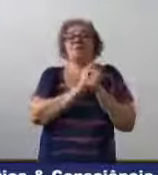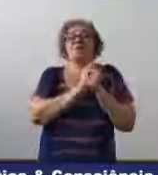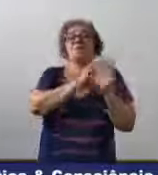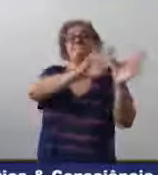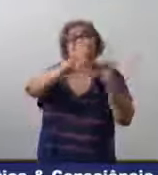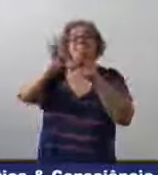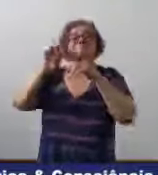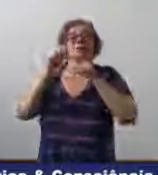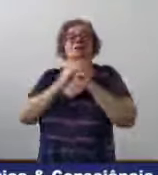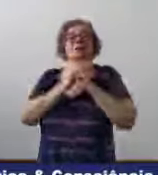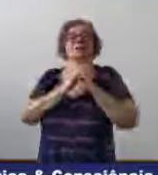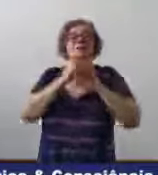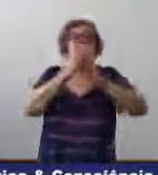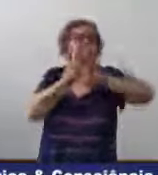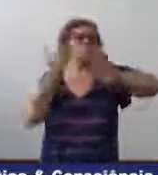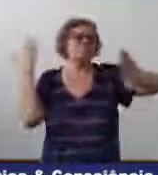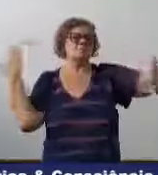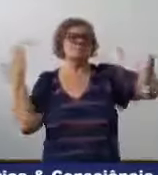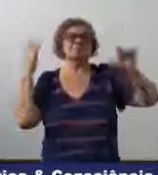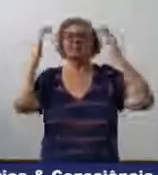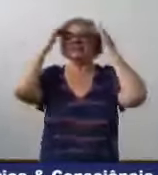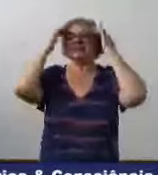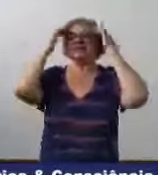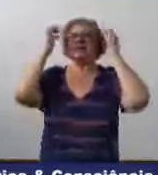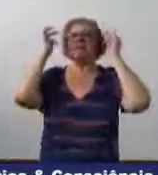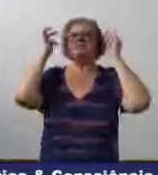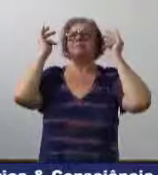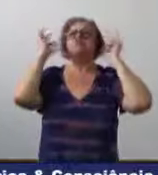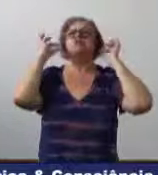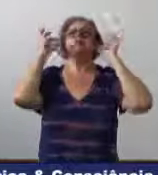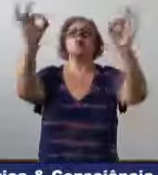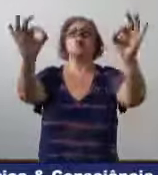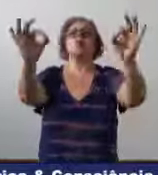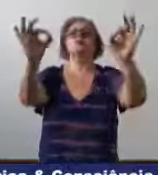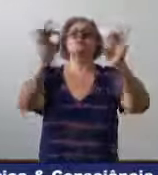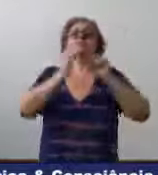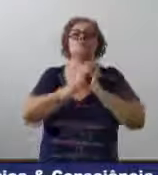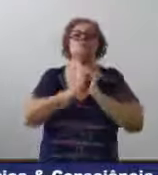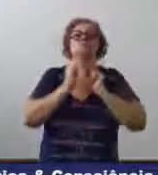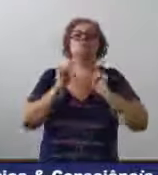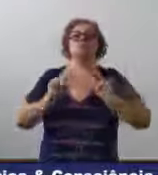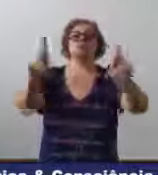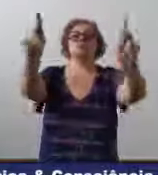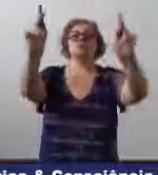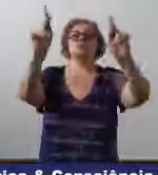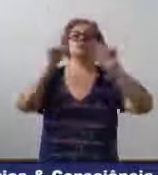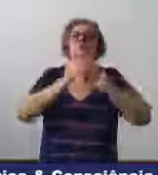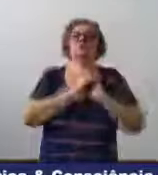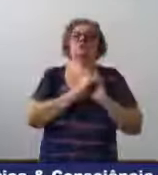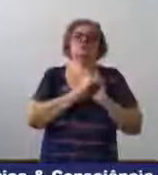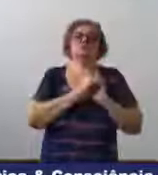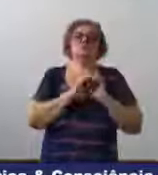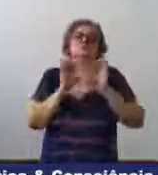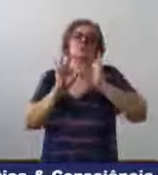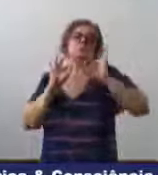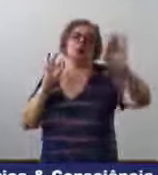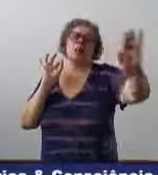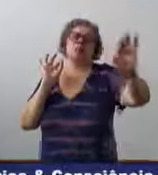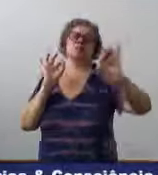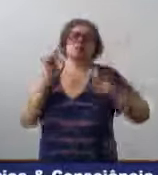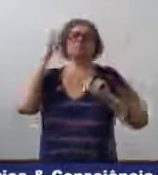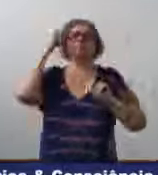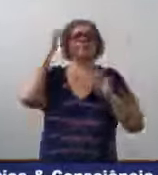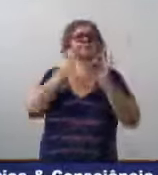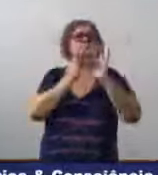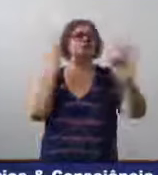a alargar pensamentos, a pensar mais longe. E algumas coisas interessantes dentro desta evolução do pensamento